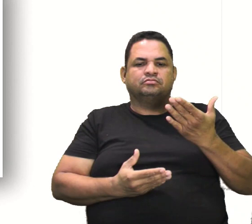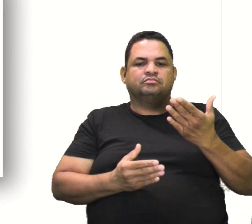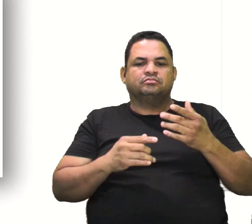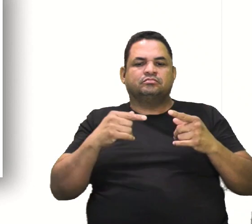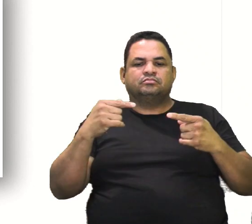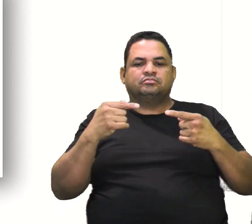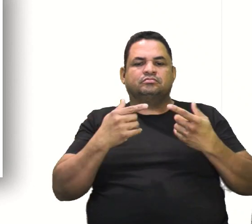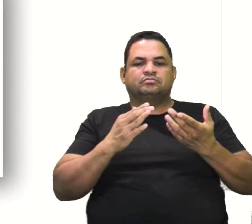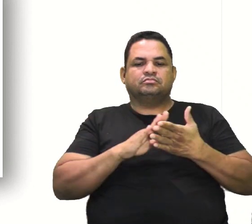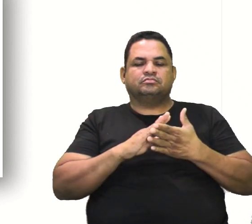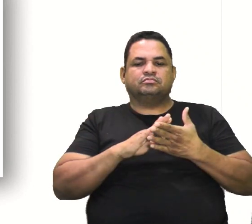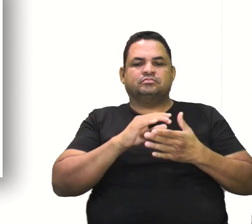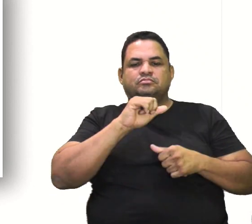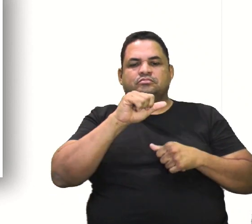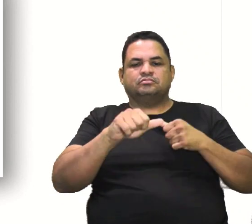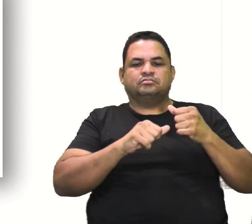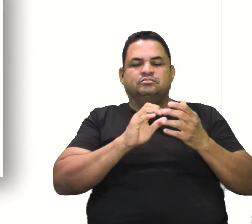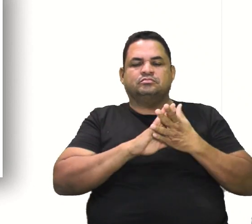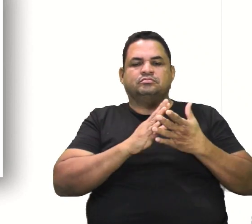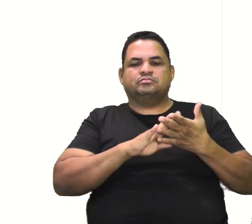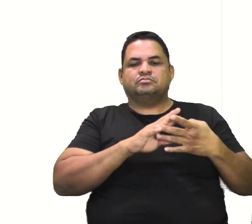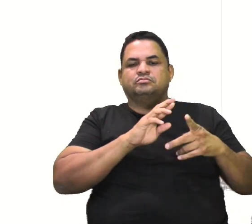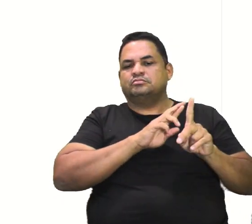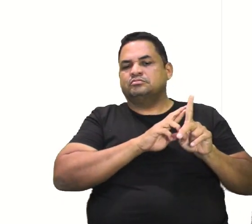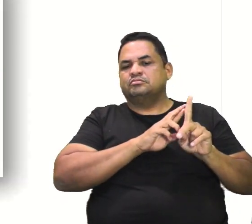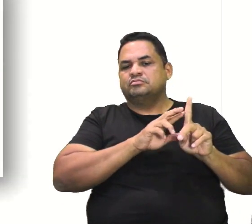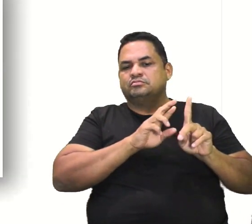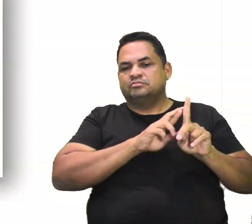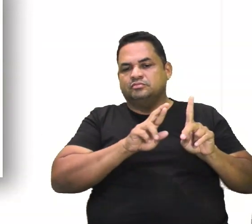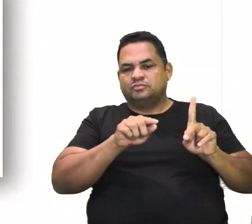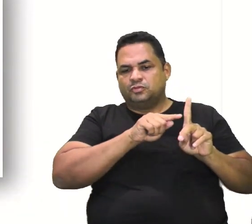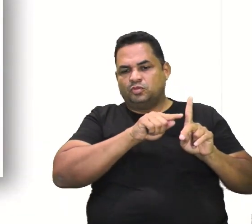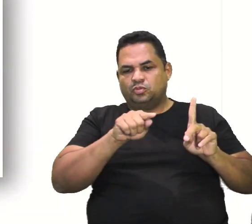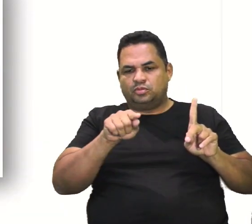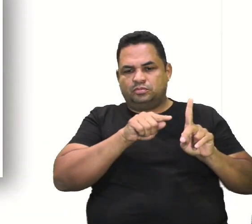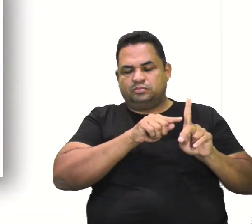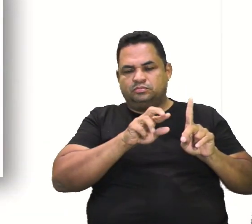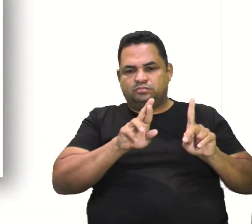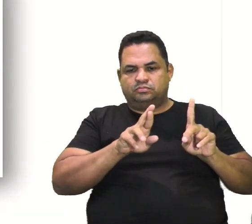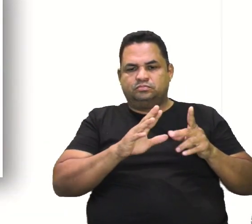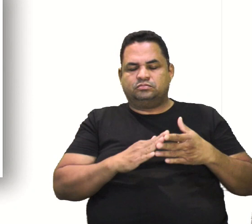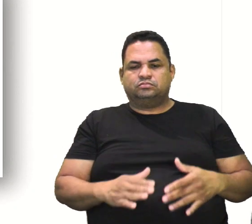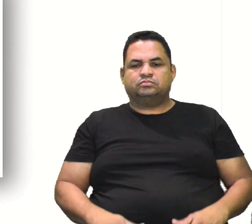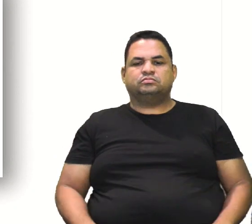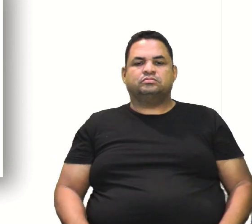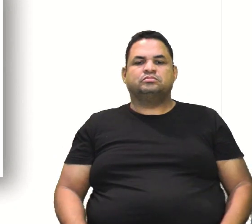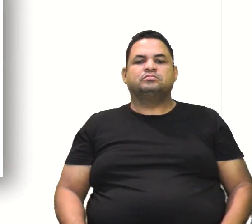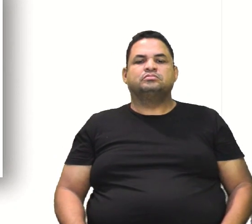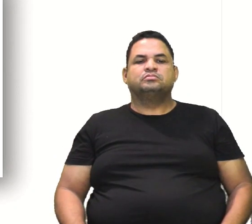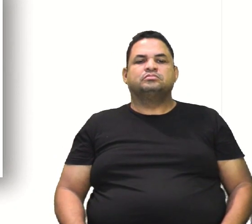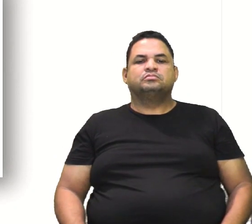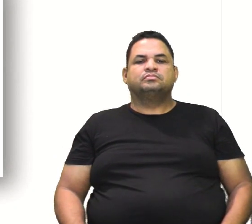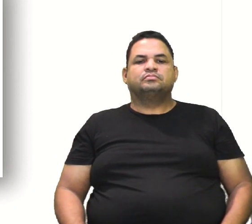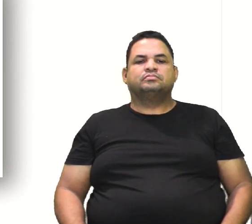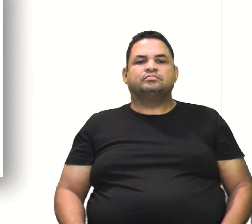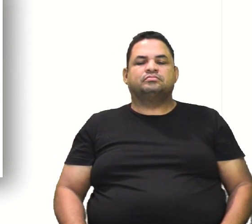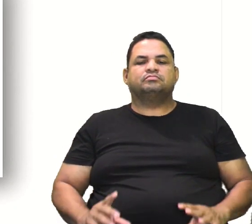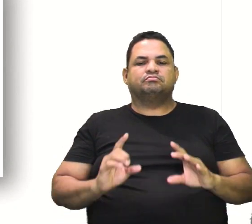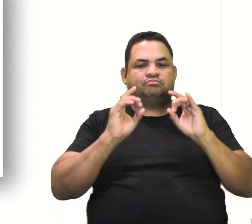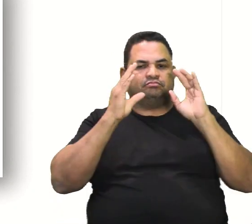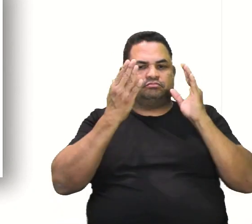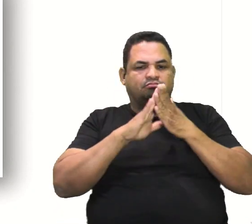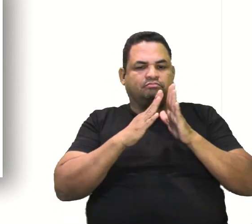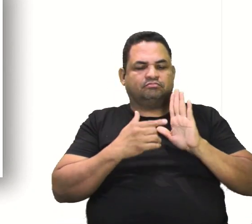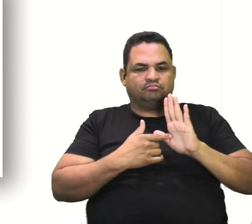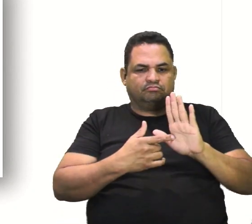que torna o raio perpendicular à reta, tá certo? Então, fica aí esses 2 detalhes bem